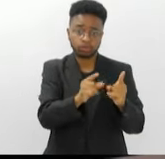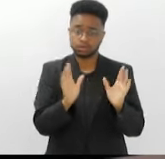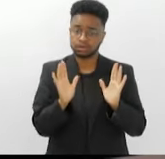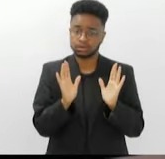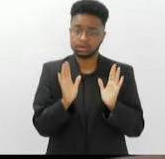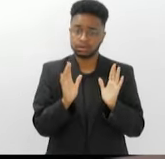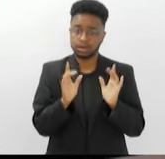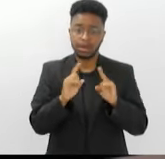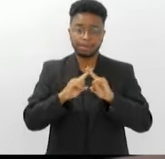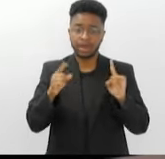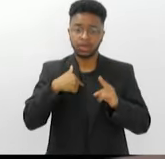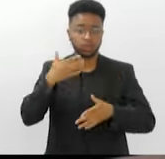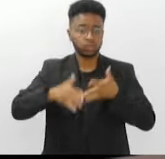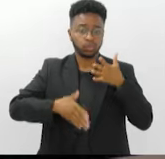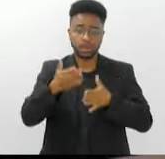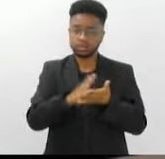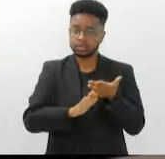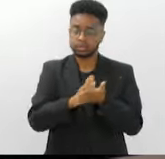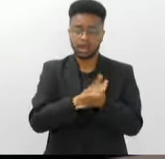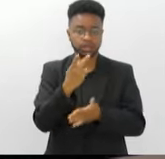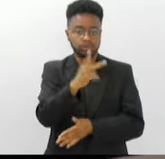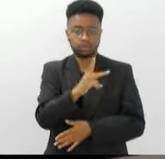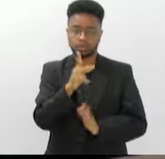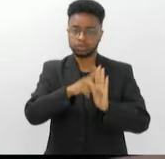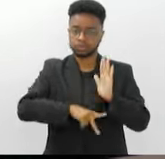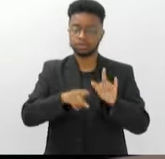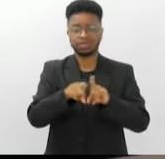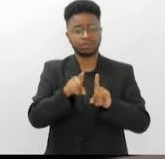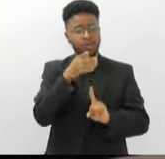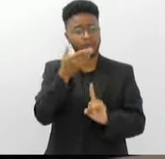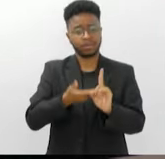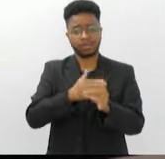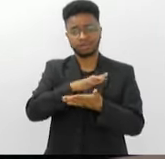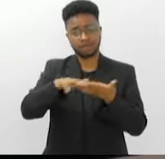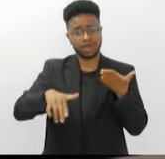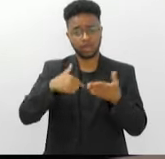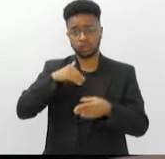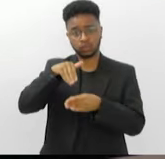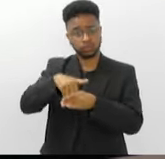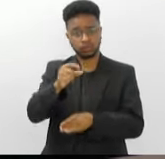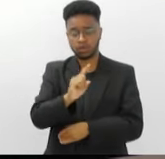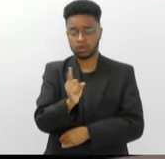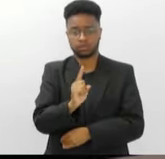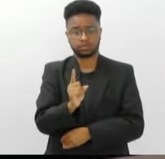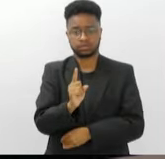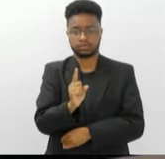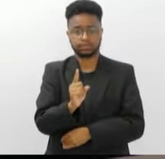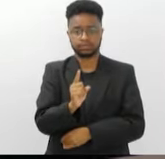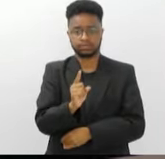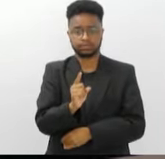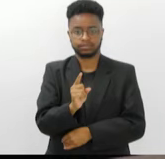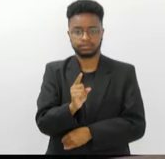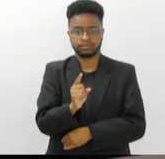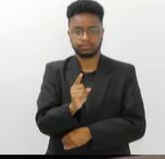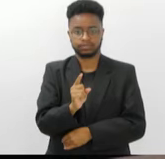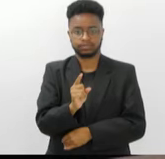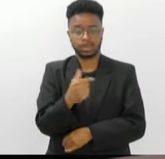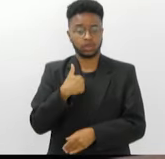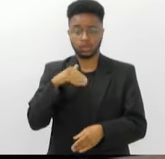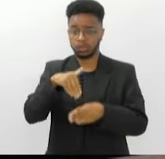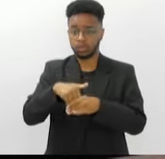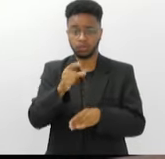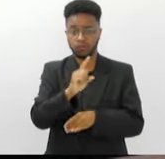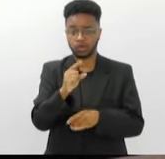não obstruí o seu projeto. Várias homenagens, inclusive eu não voto, deputado Márcio Gualberto, contra